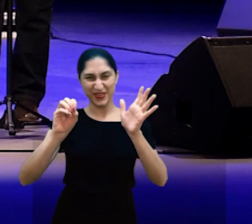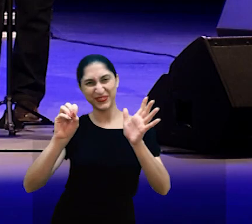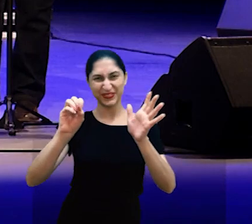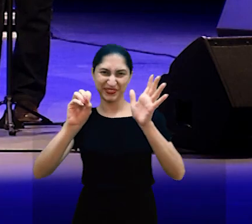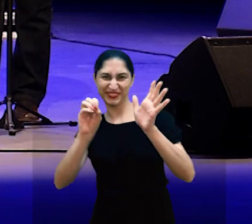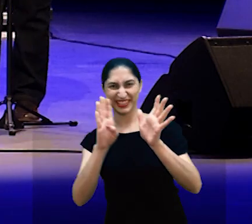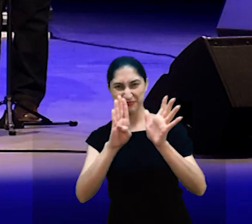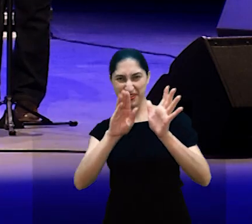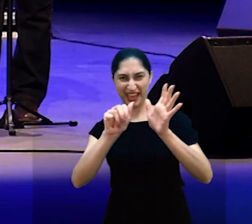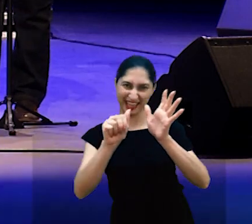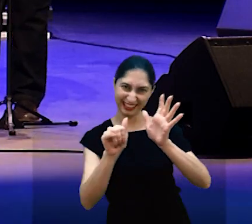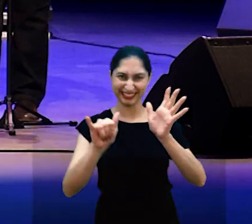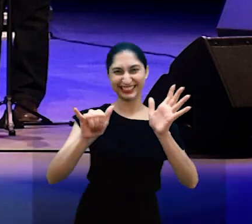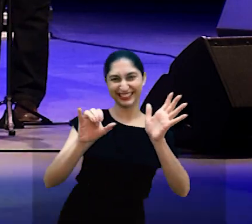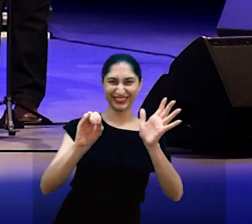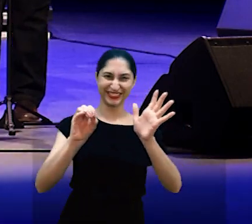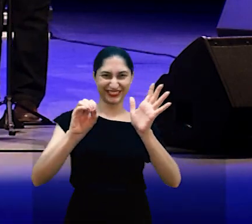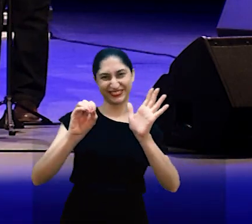baião,